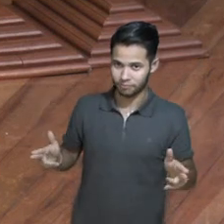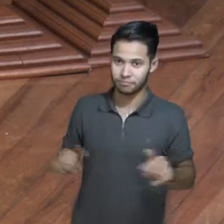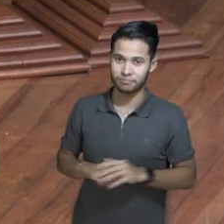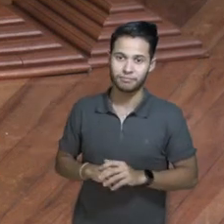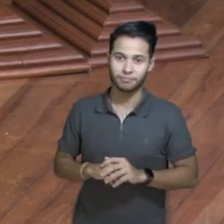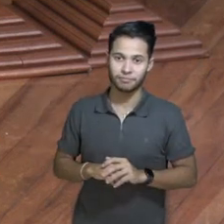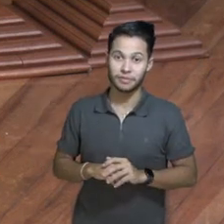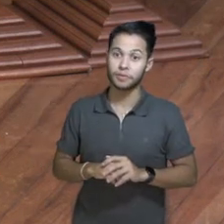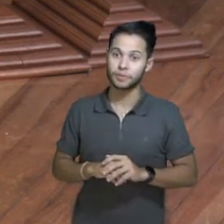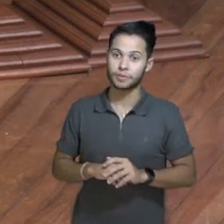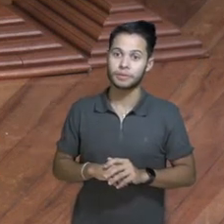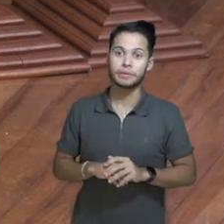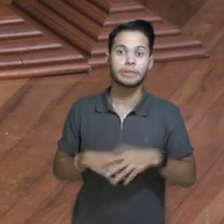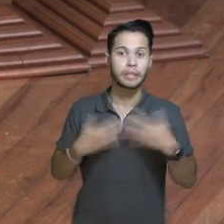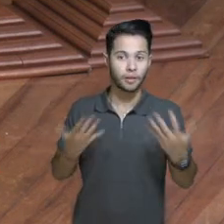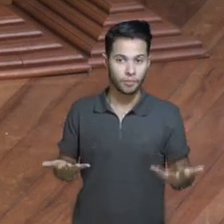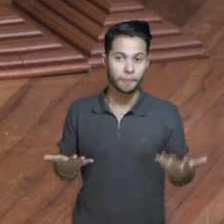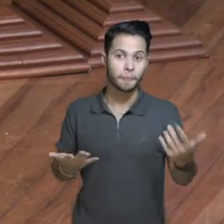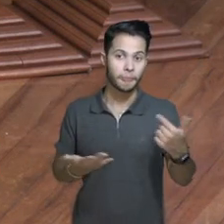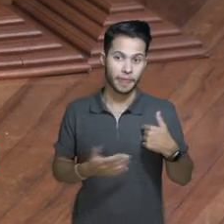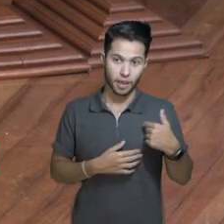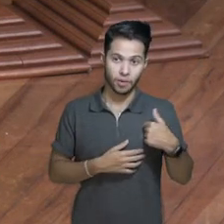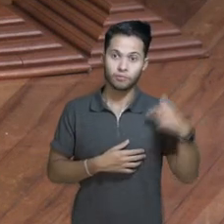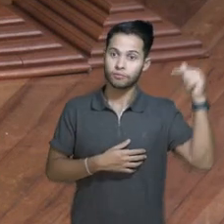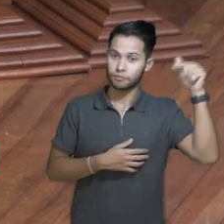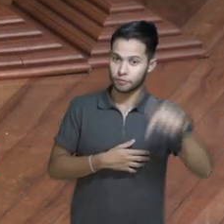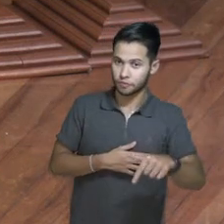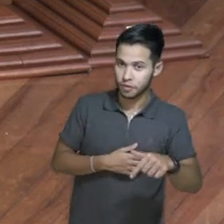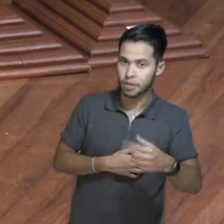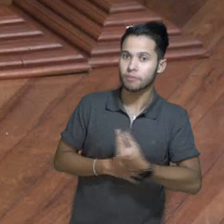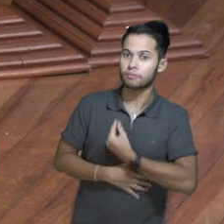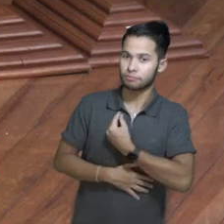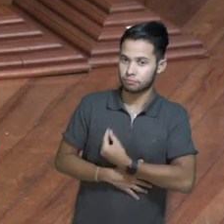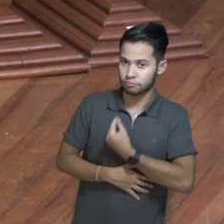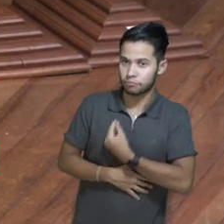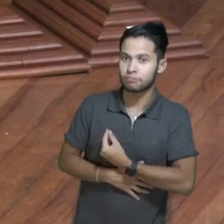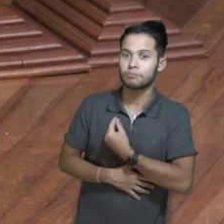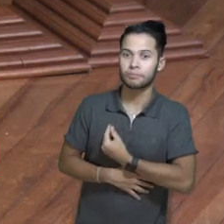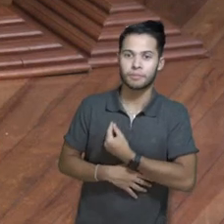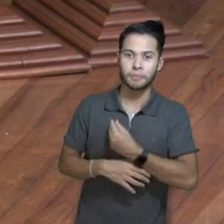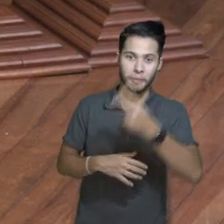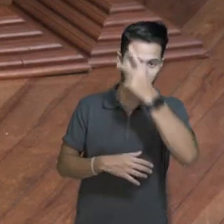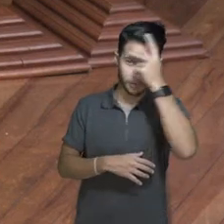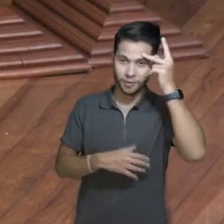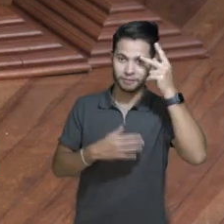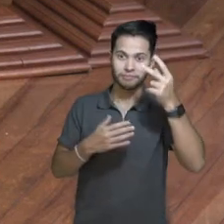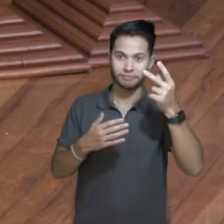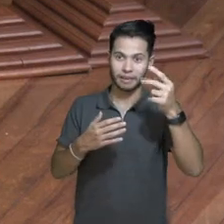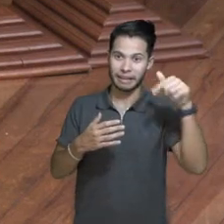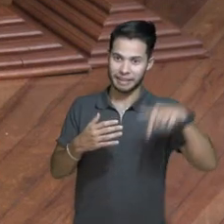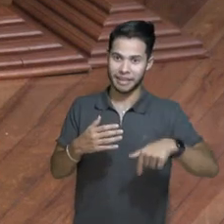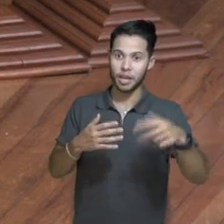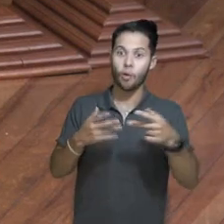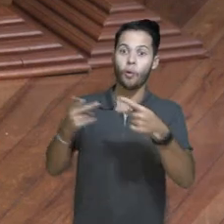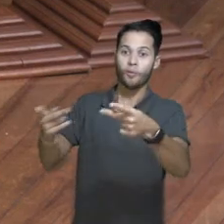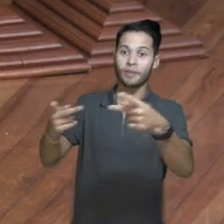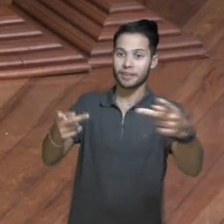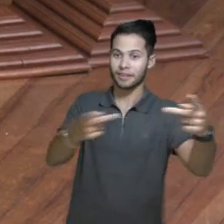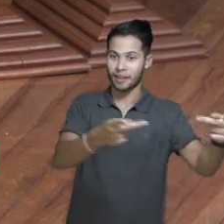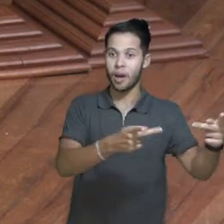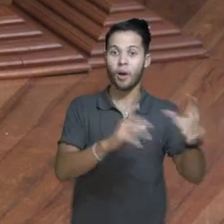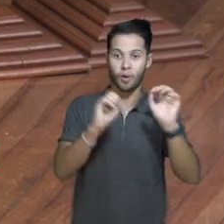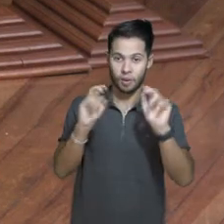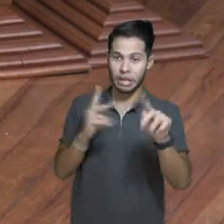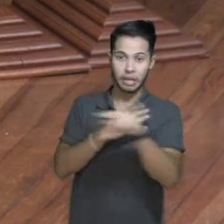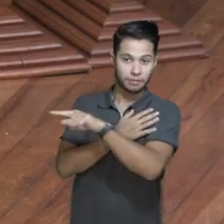fato o fato de vocês estarem aqui e foram enviados muitos convites percebe-se que vocês de fato estão